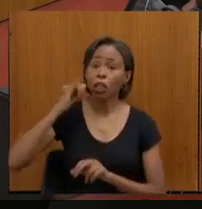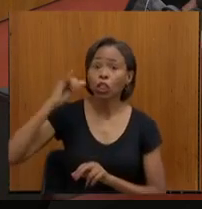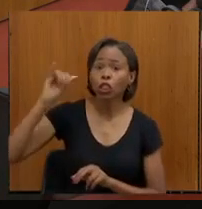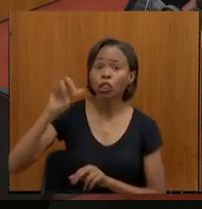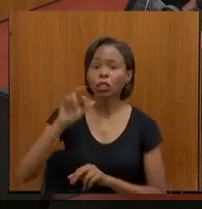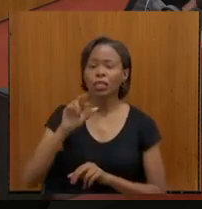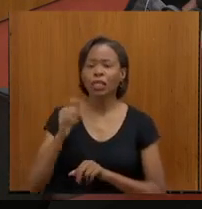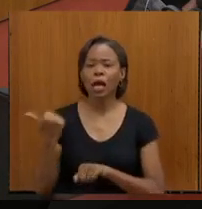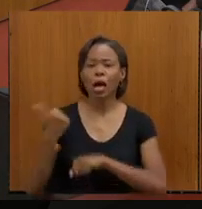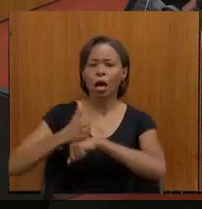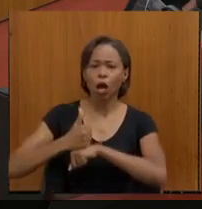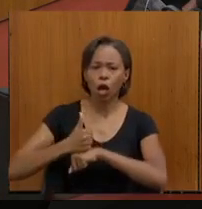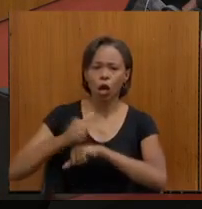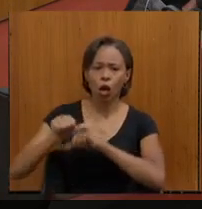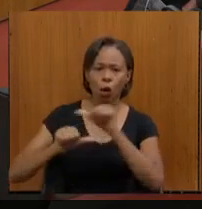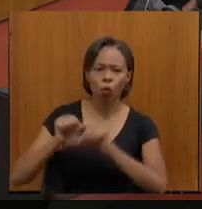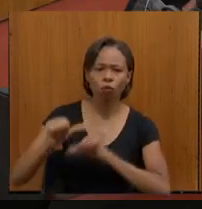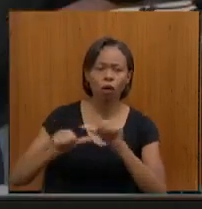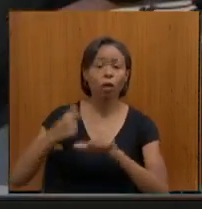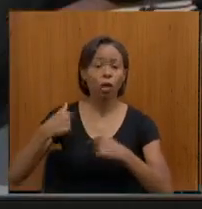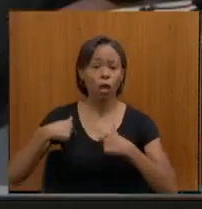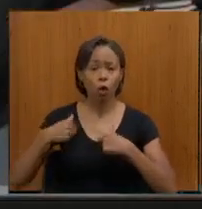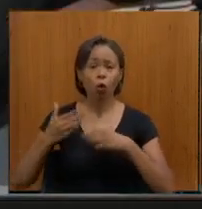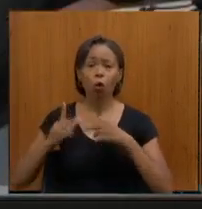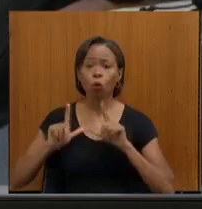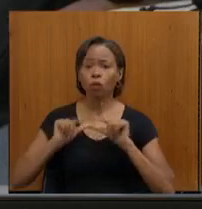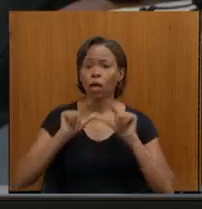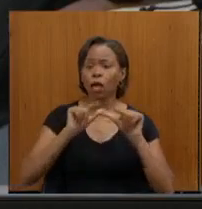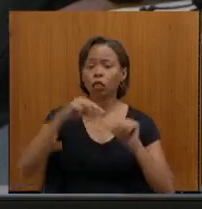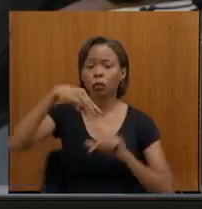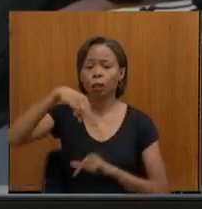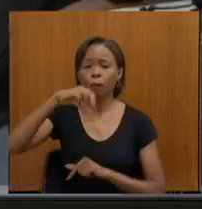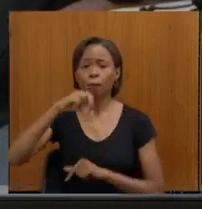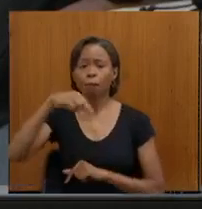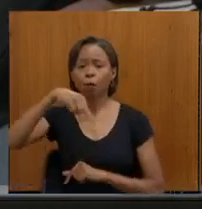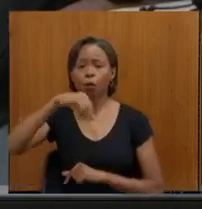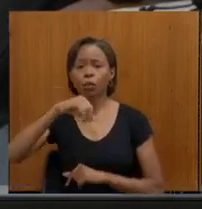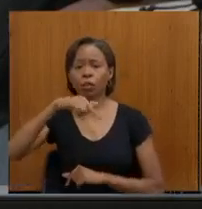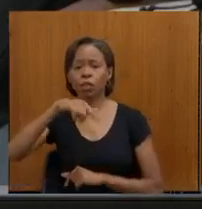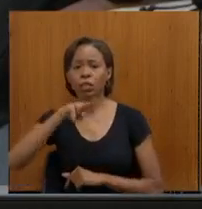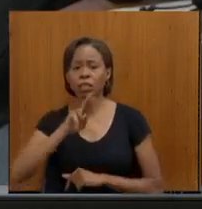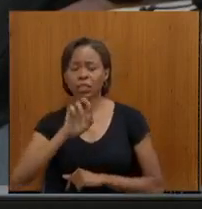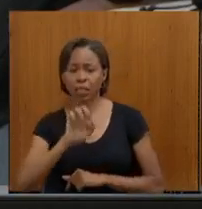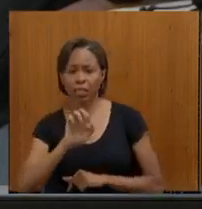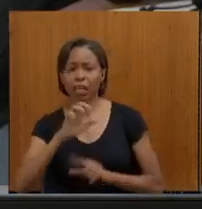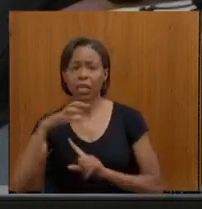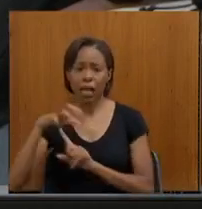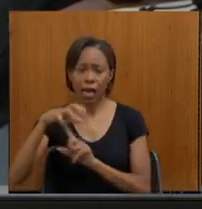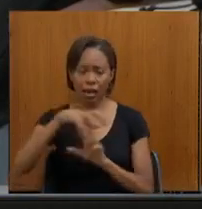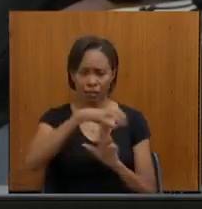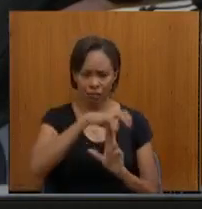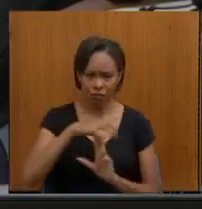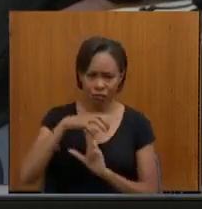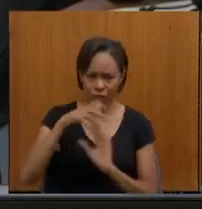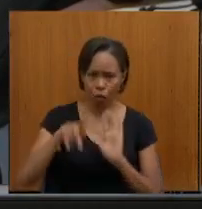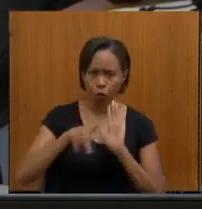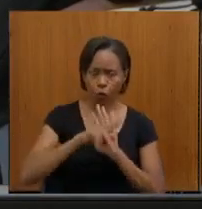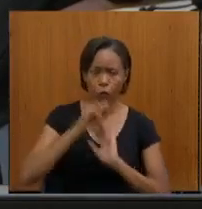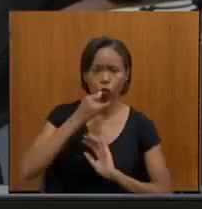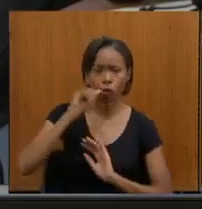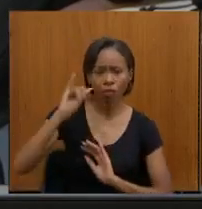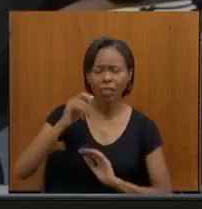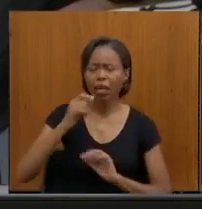na é Monique todos os anos na feira intersolar da energia solar renovável